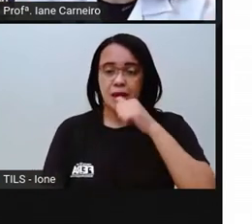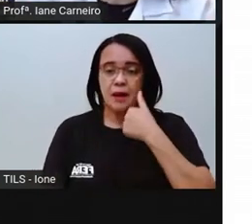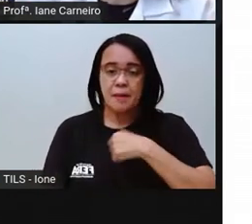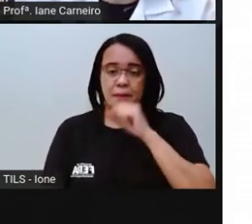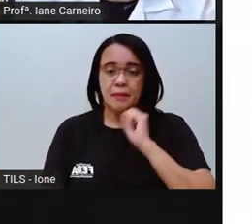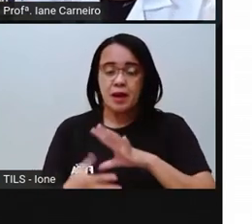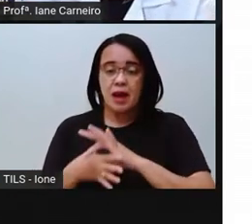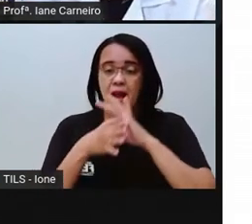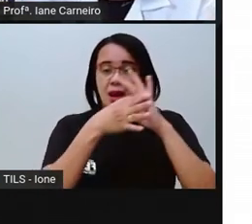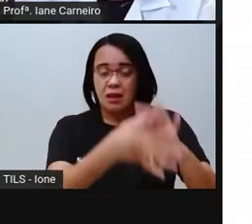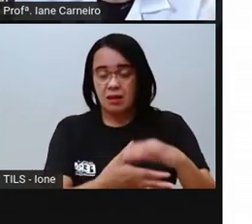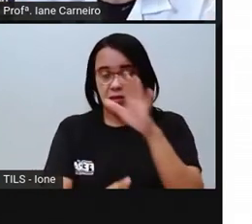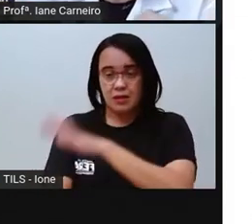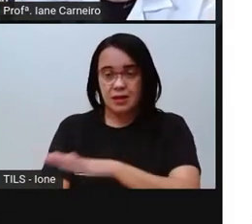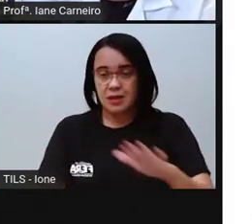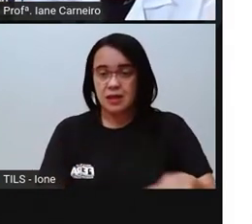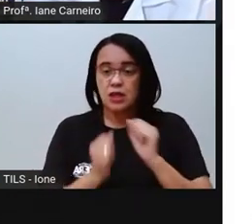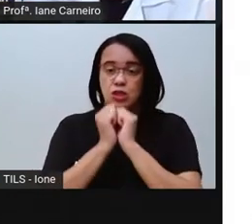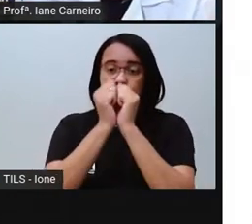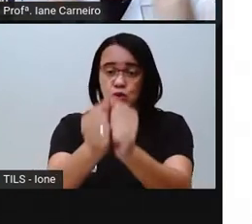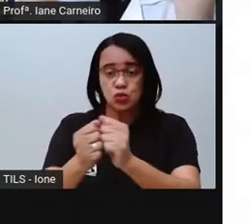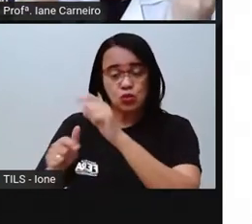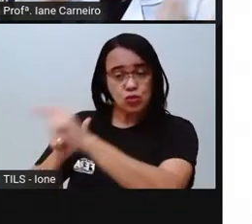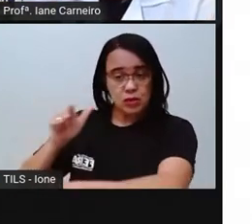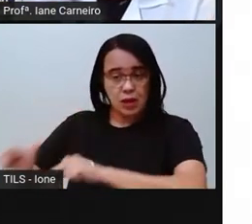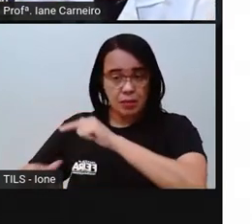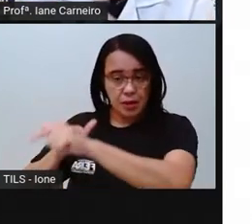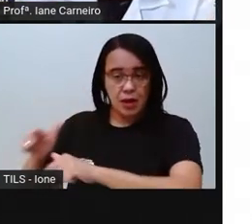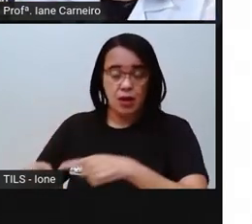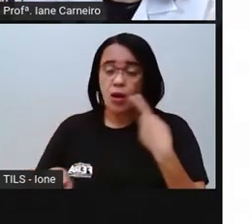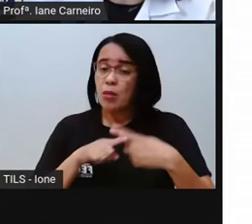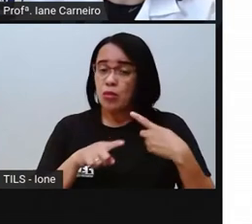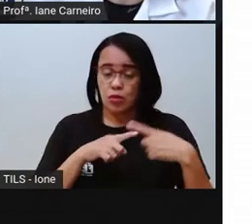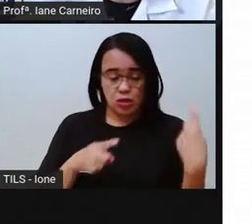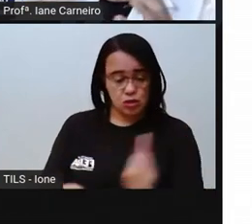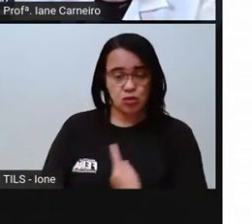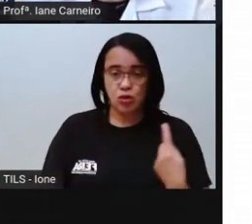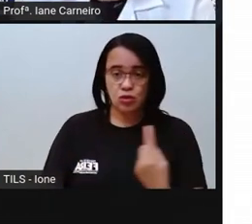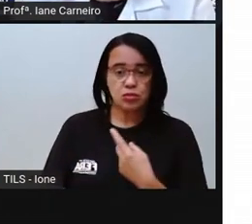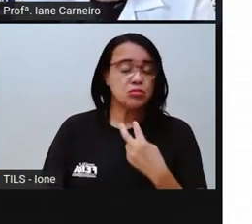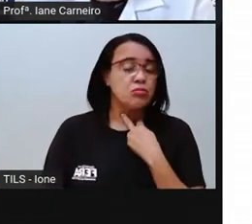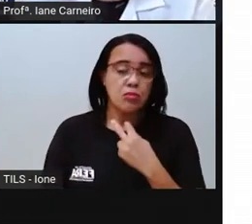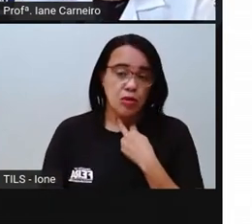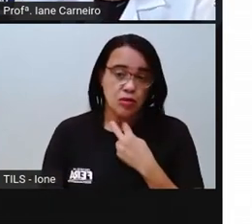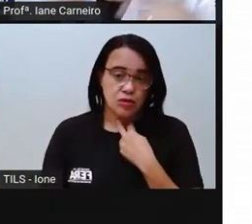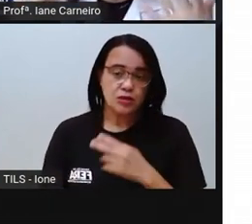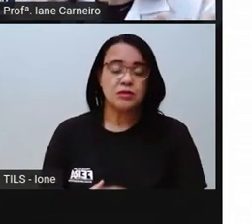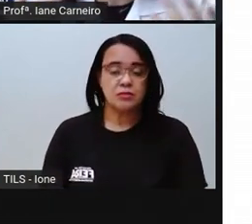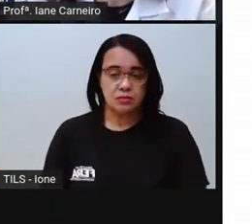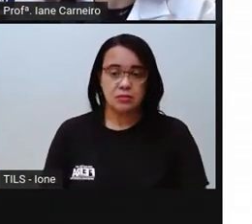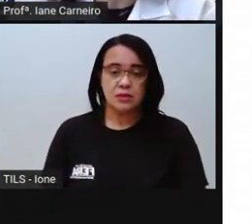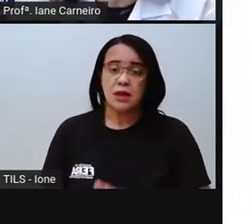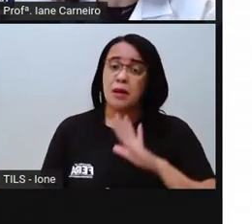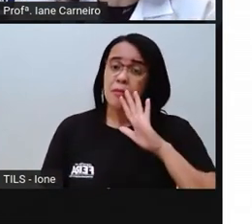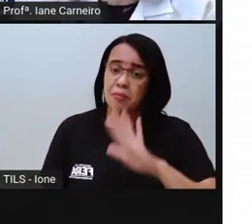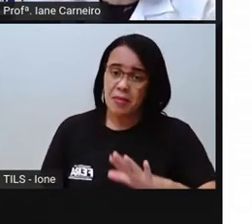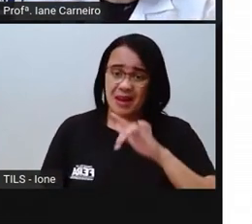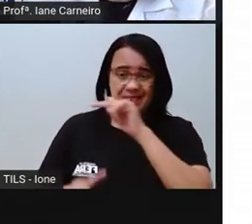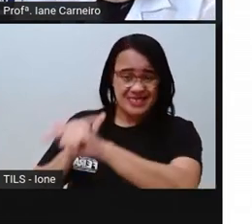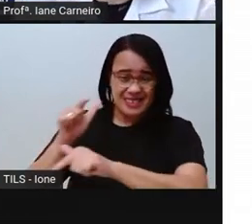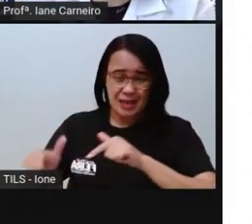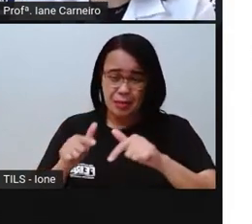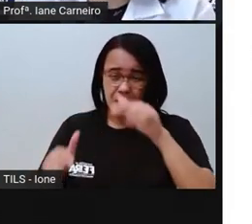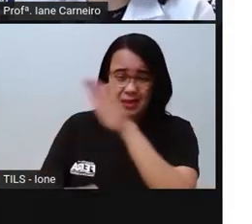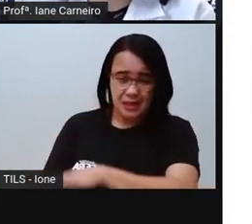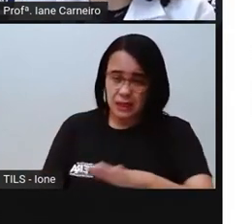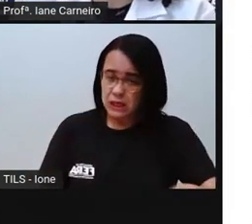precisa lembrar que trabalho infantil é crime, não é legal. E como a aula de hoje fala, né, não é brincadeira.